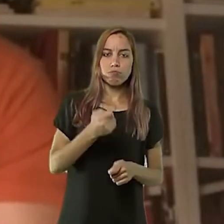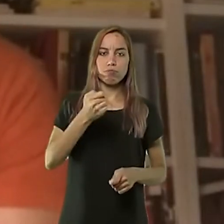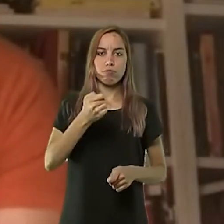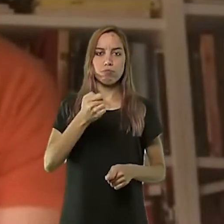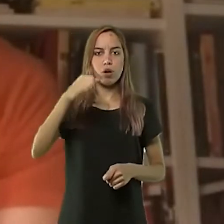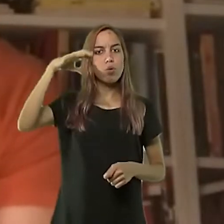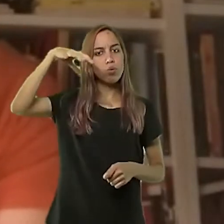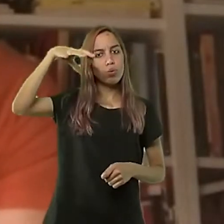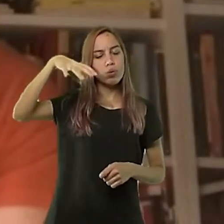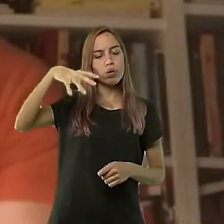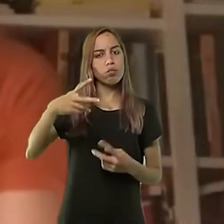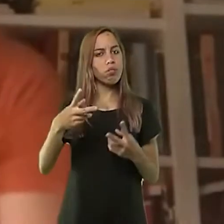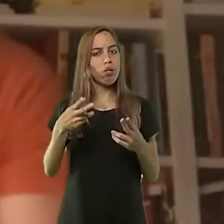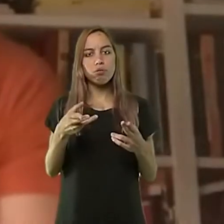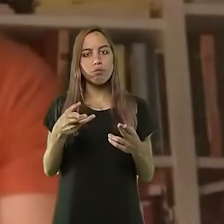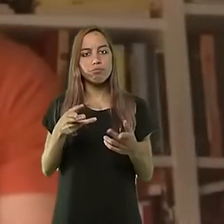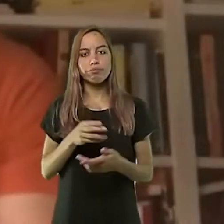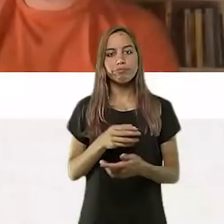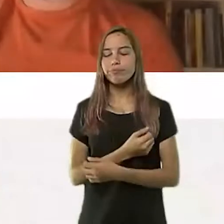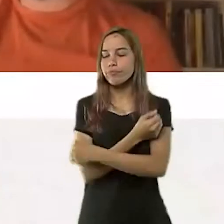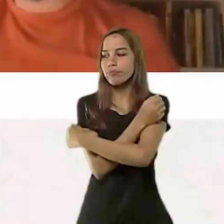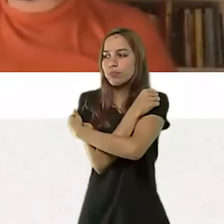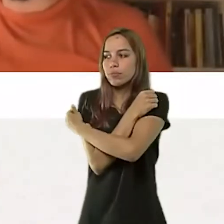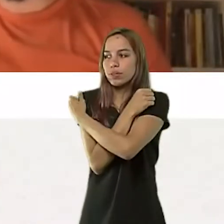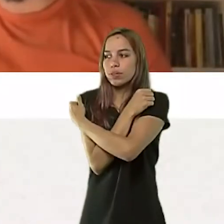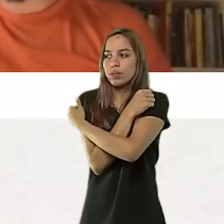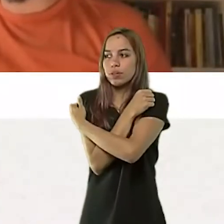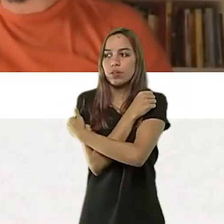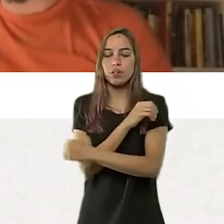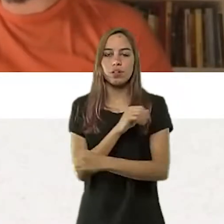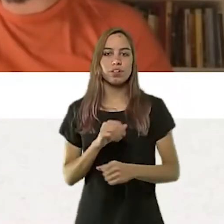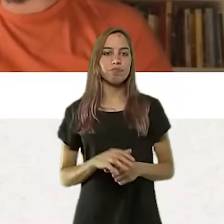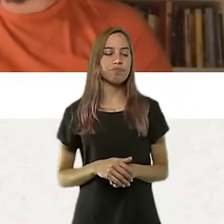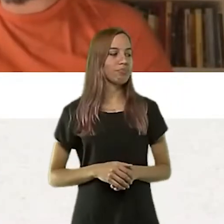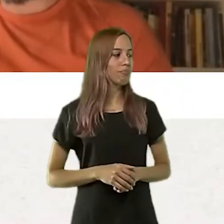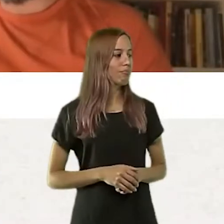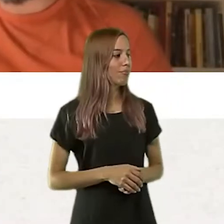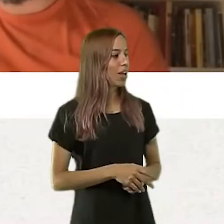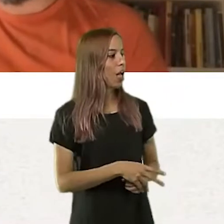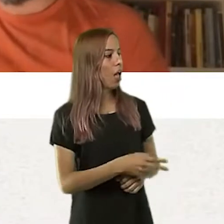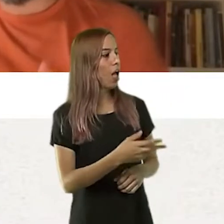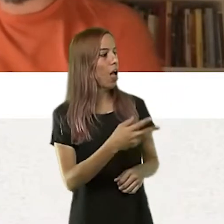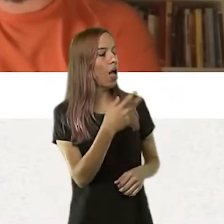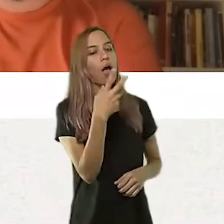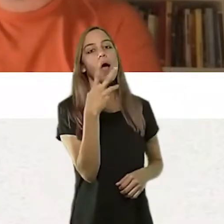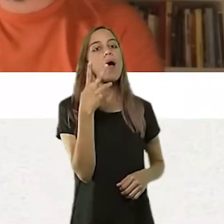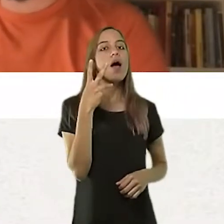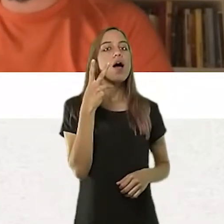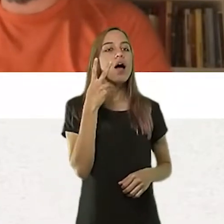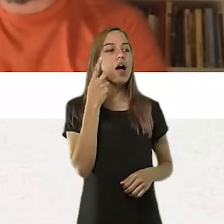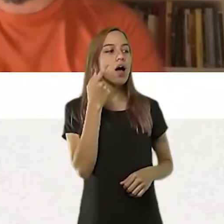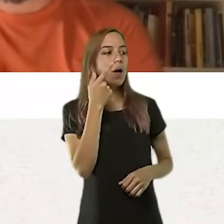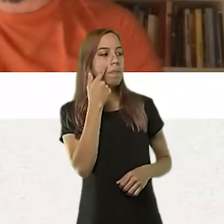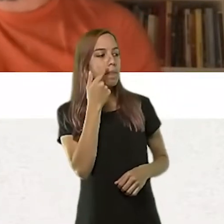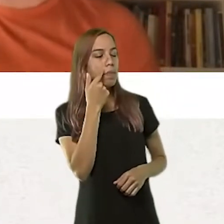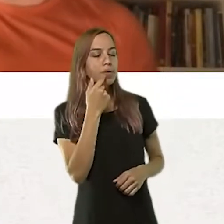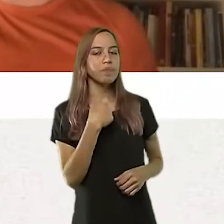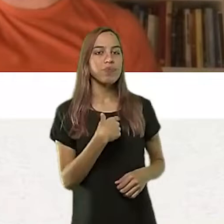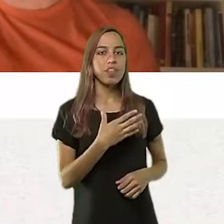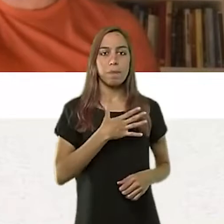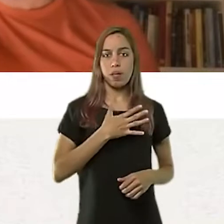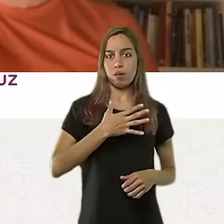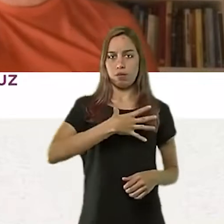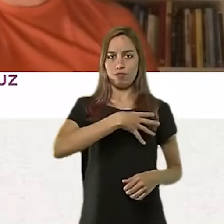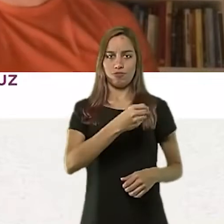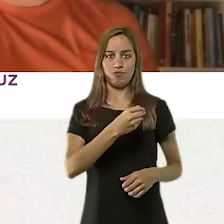objetos. Tá. Espera aí, minha filha ligando. A live é isso, não tem jeito,